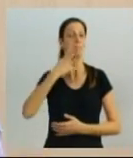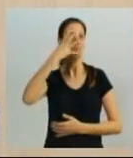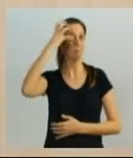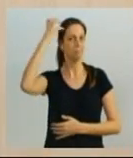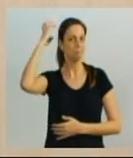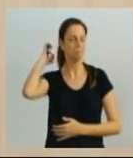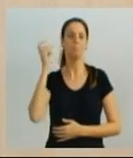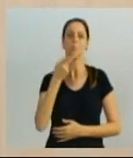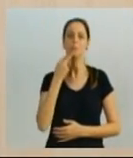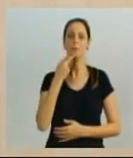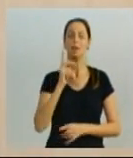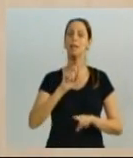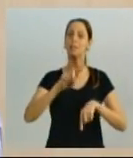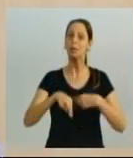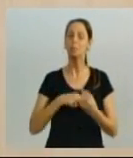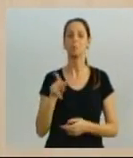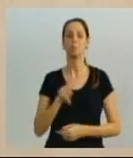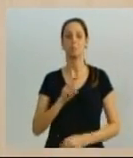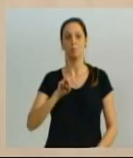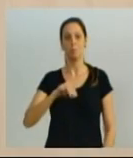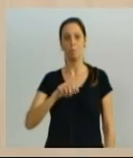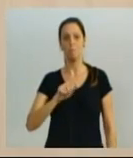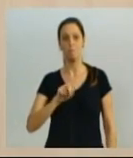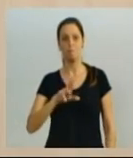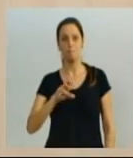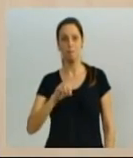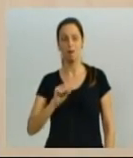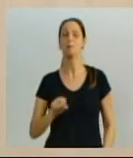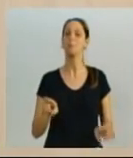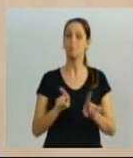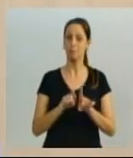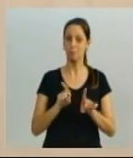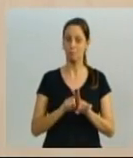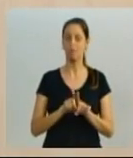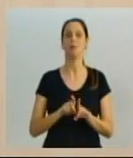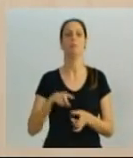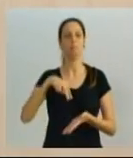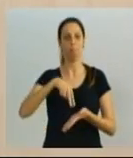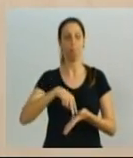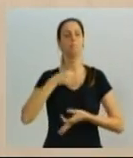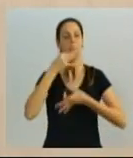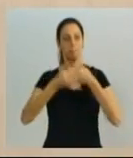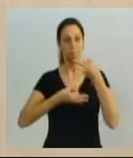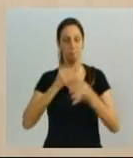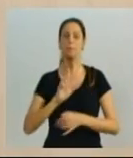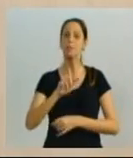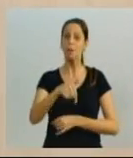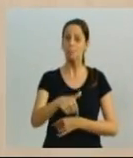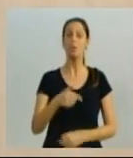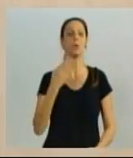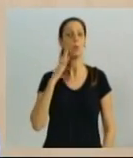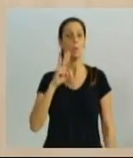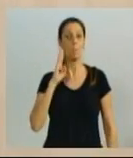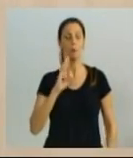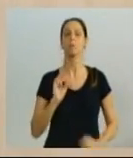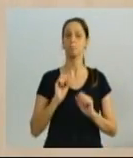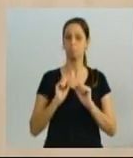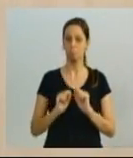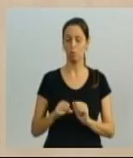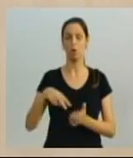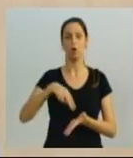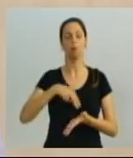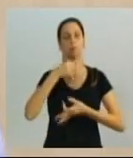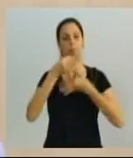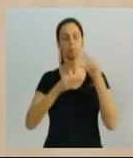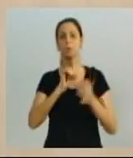Ivanatos. O professor Marco também vai fazer uso da palavra. E quem mais quiser, depois o Roberto já está aqui informado, e quem mais